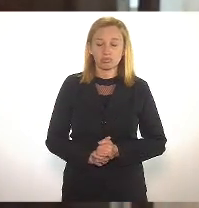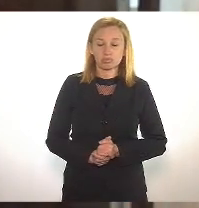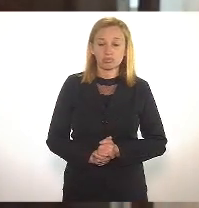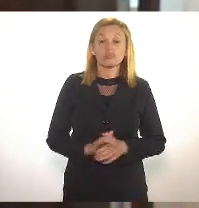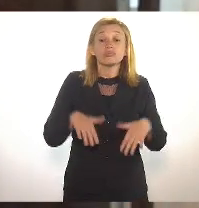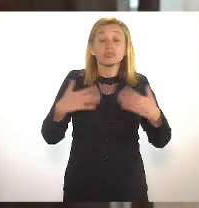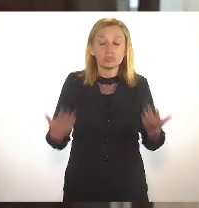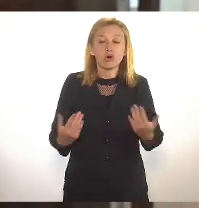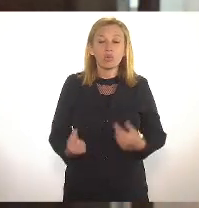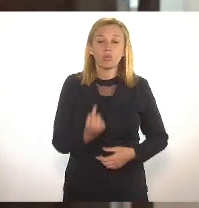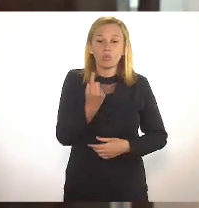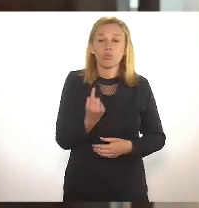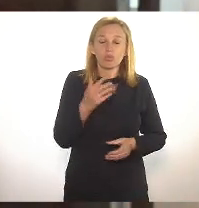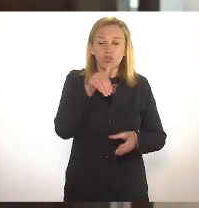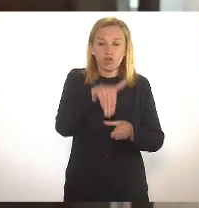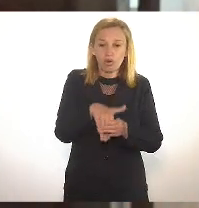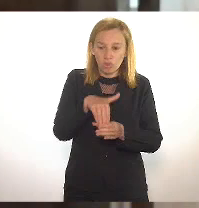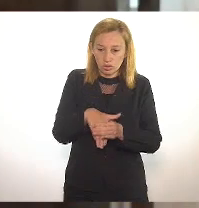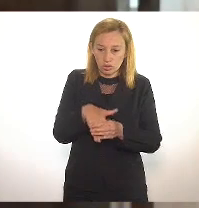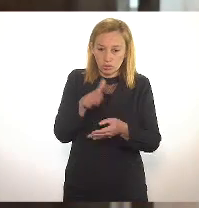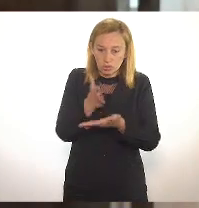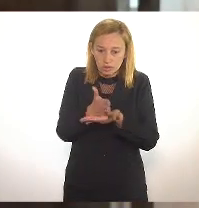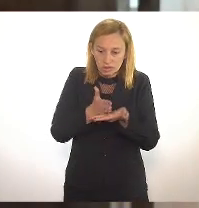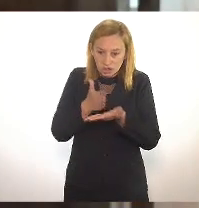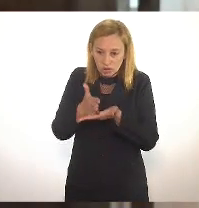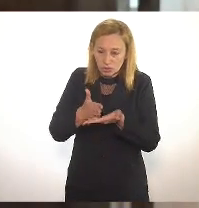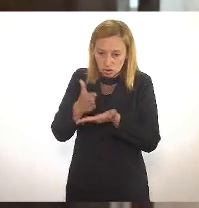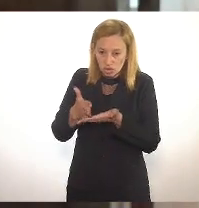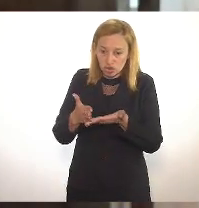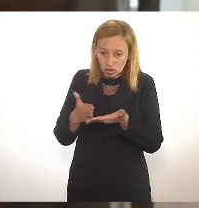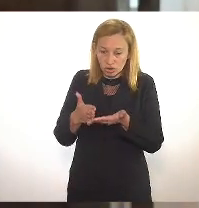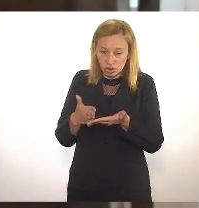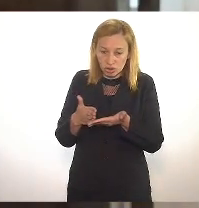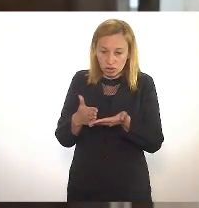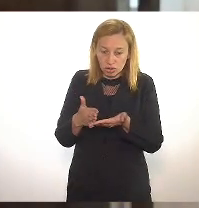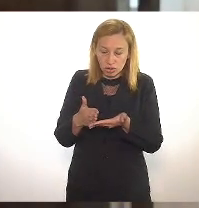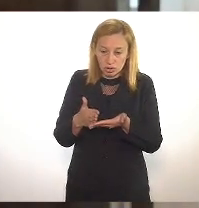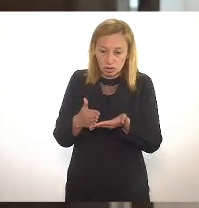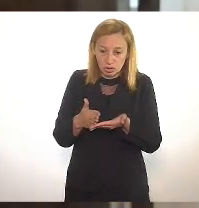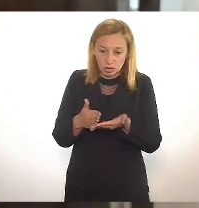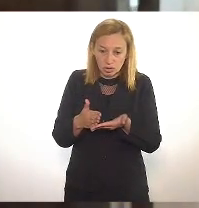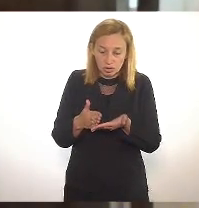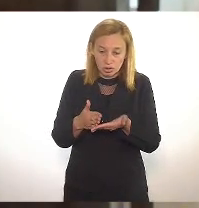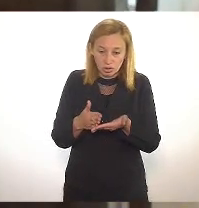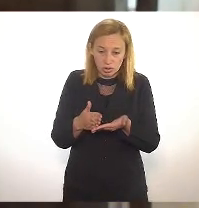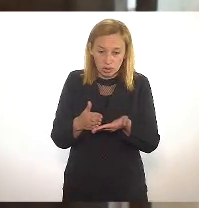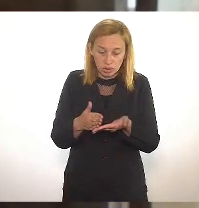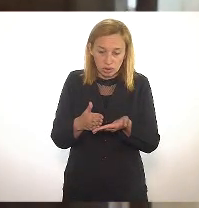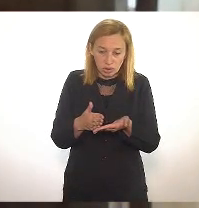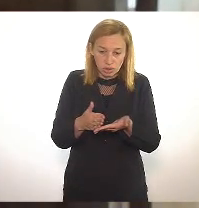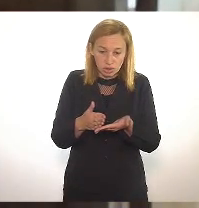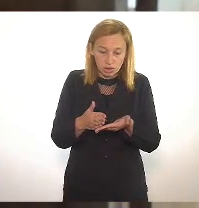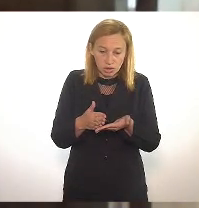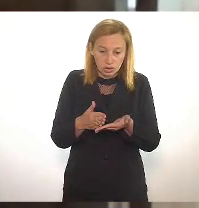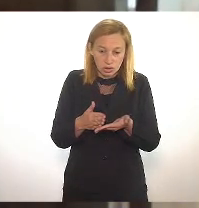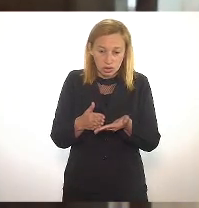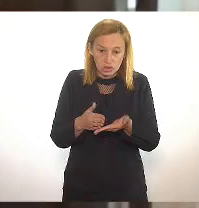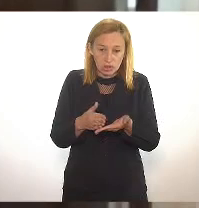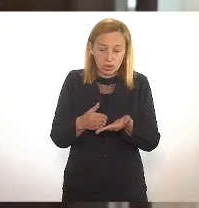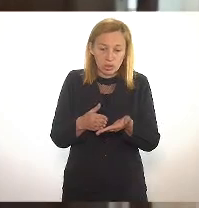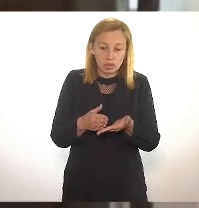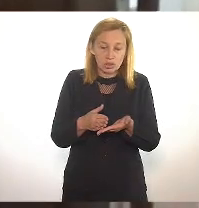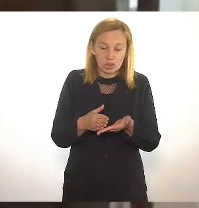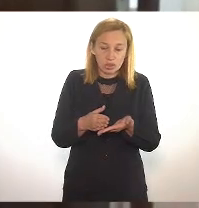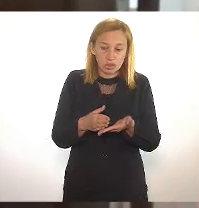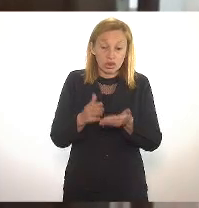Então, é um voto distrital para uma... Distrital no sentido de distrito, mano, não um distrito do Estado,